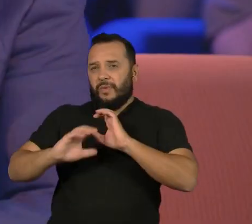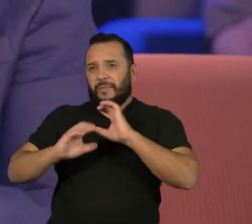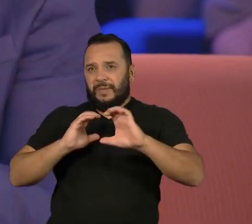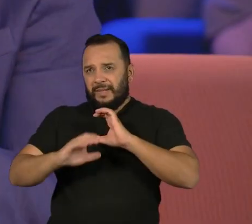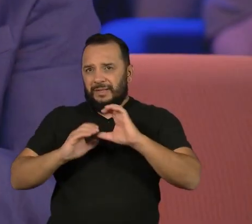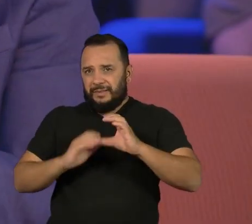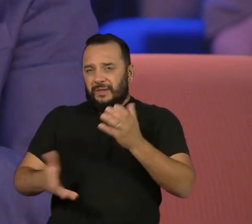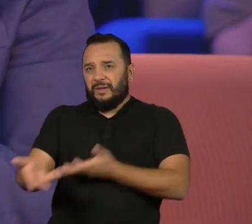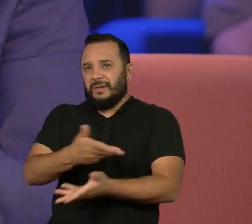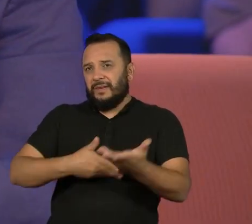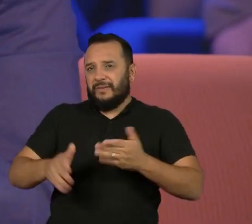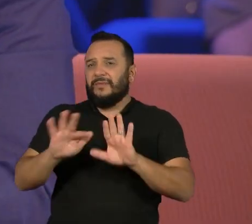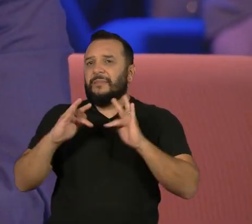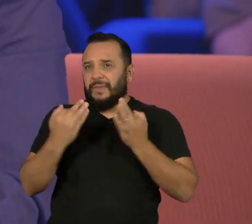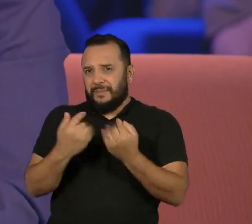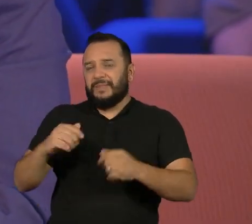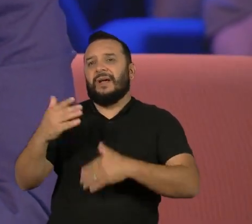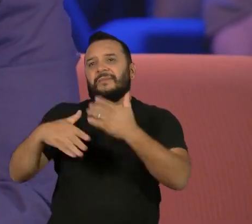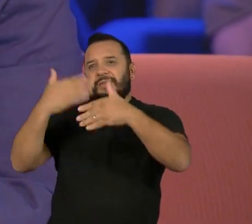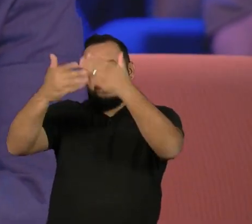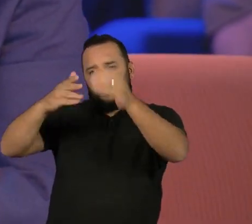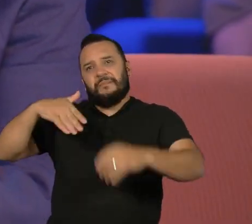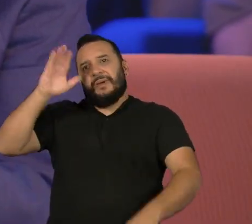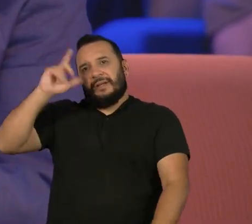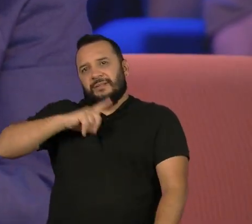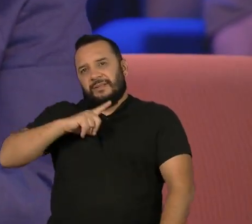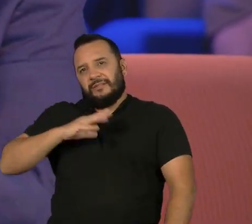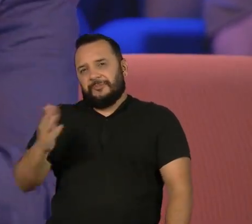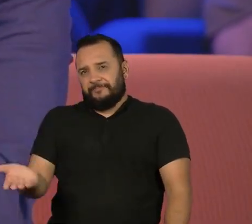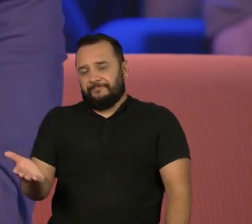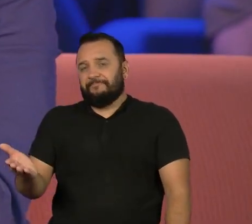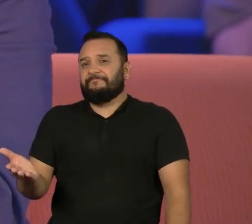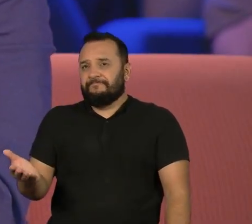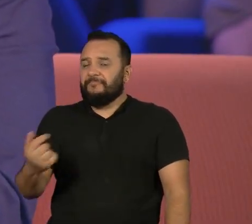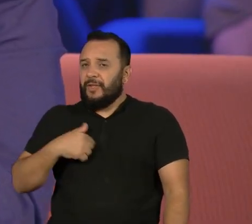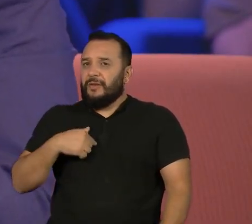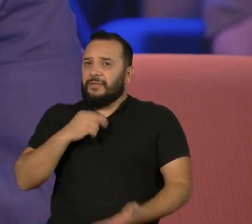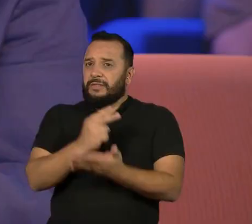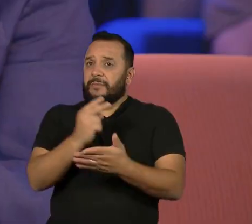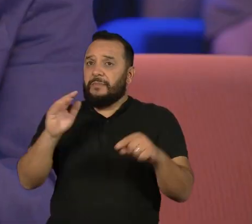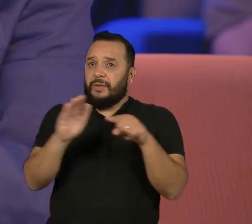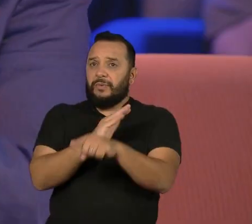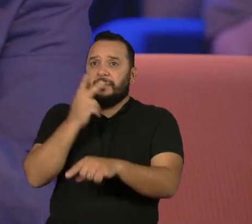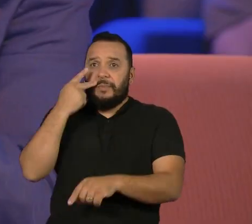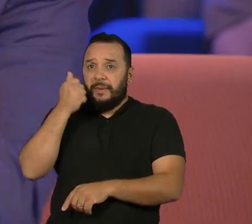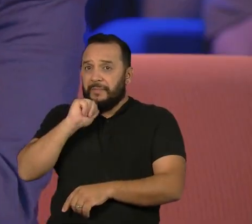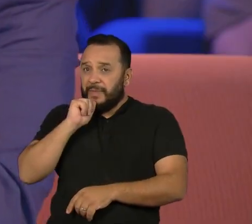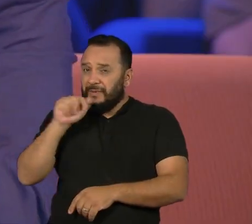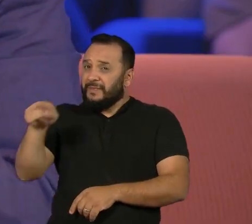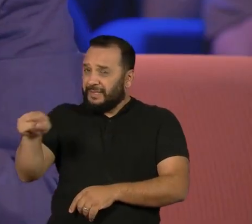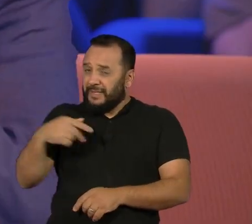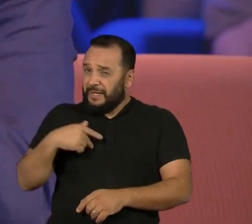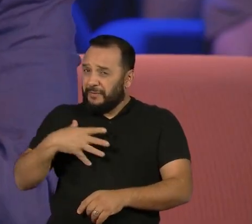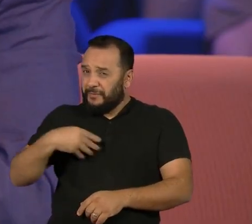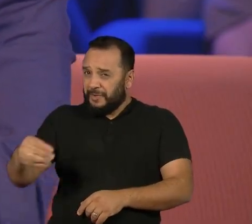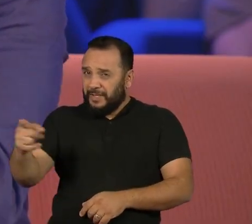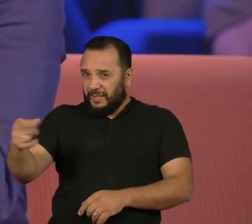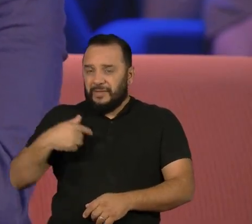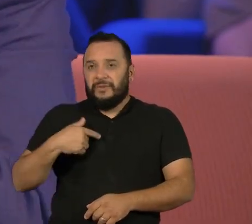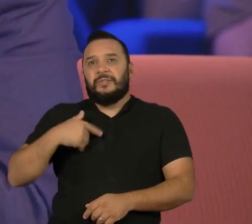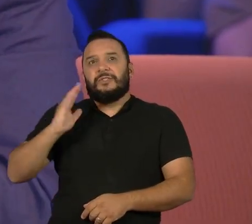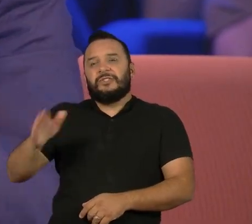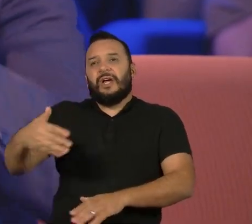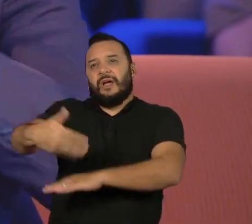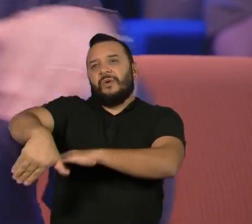diálogo da família, isso precisa avançar cada vez mais. Eu sempre pergunto isso para os pais, você deixa seu filho andando na